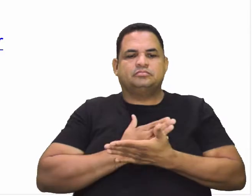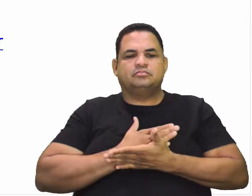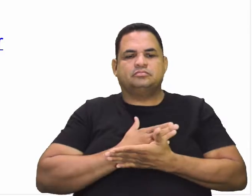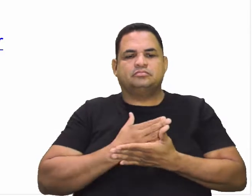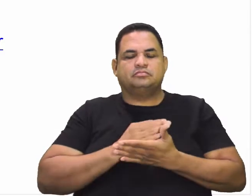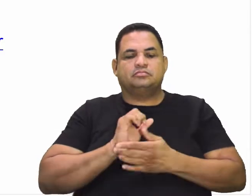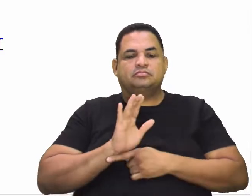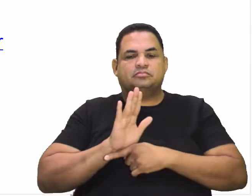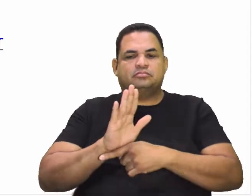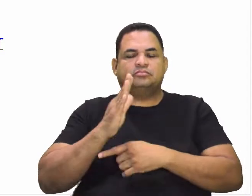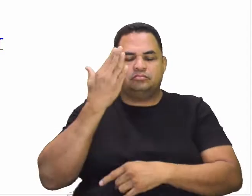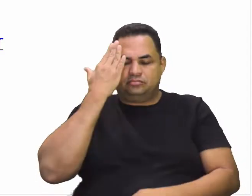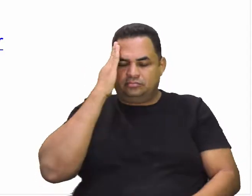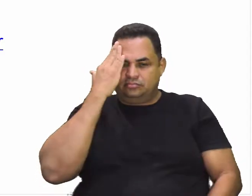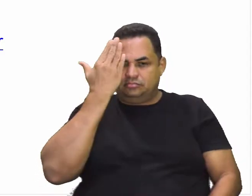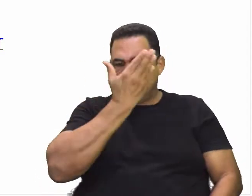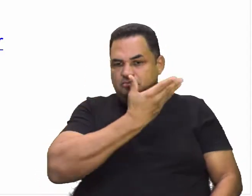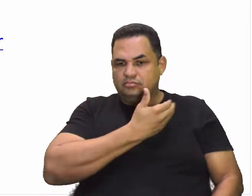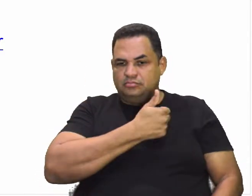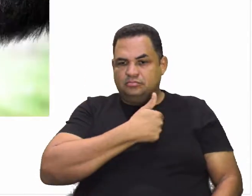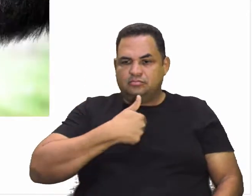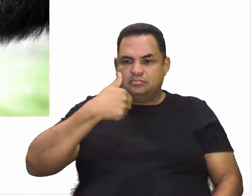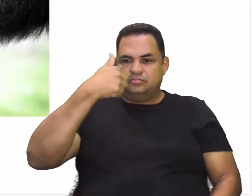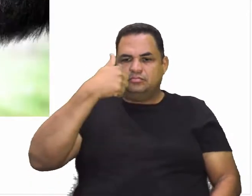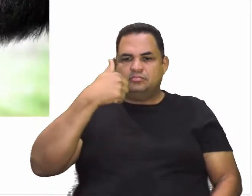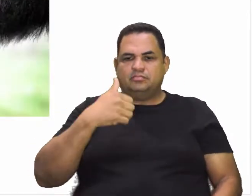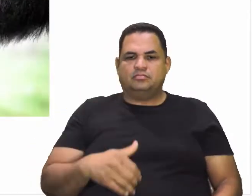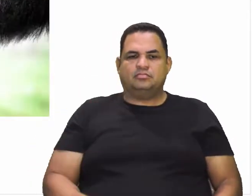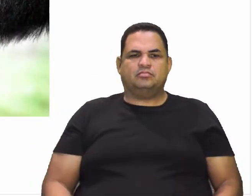ajudar a nós compreendermos melhor